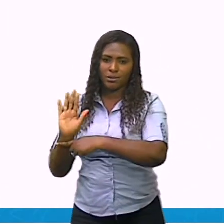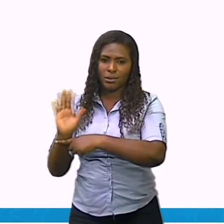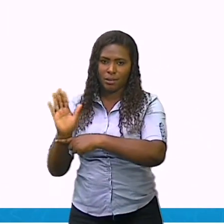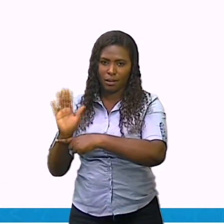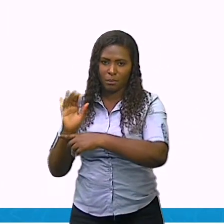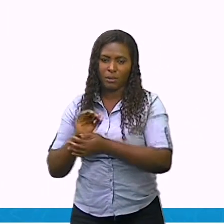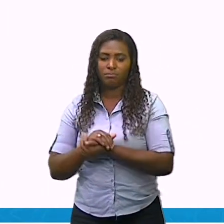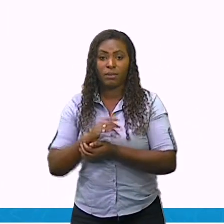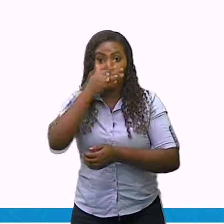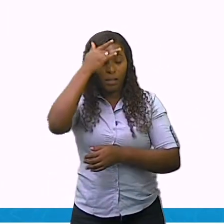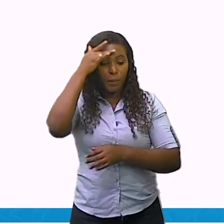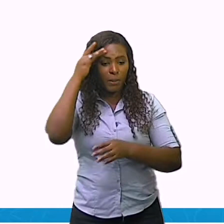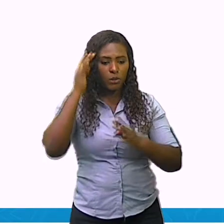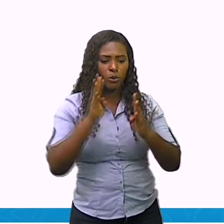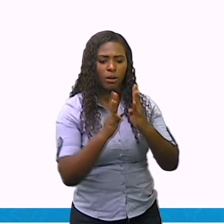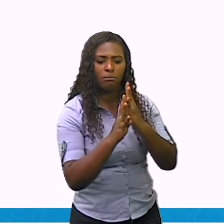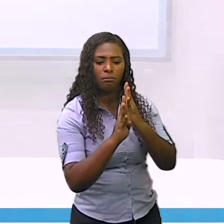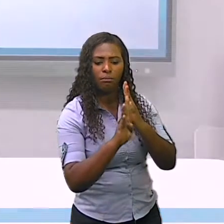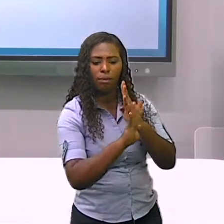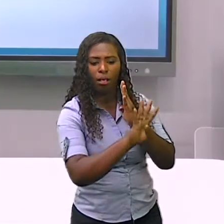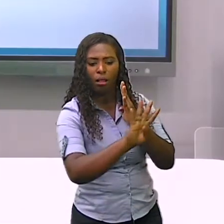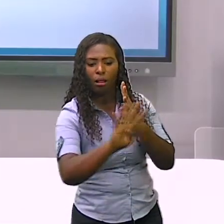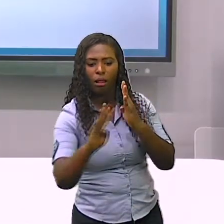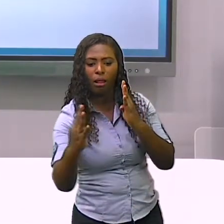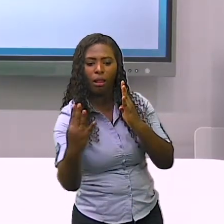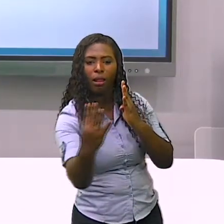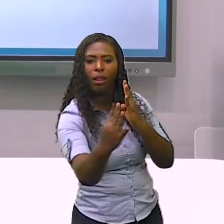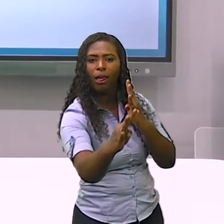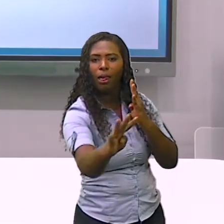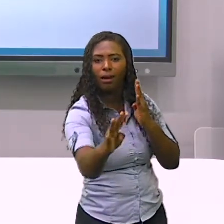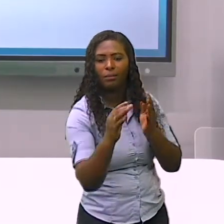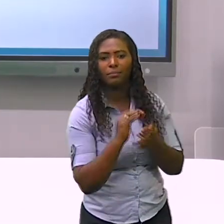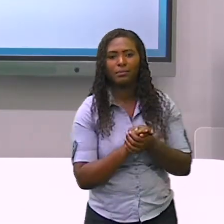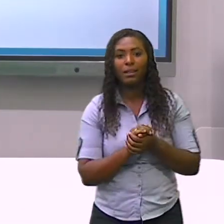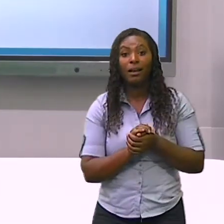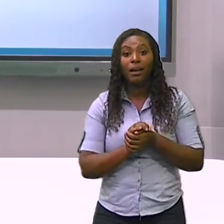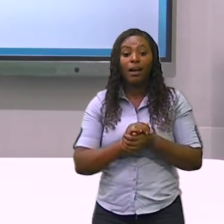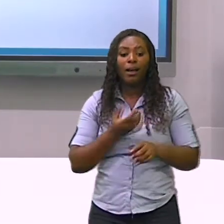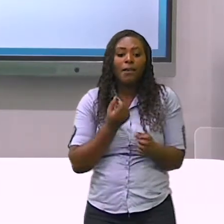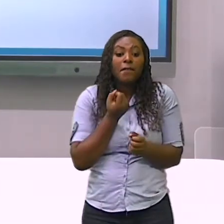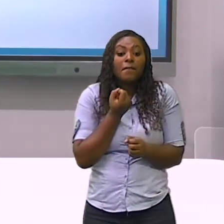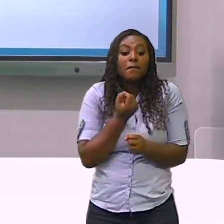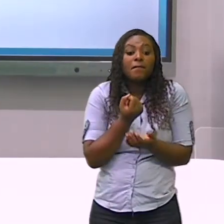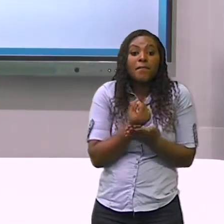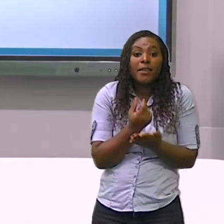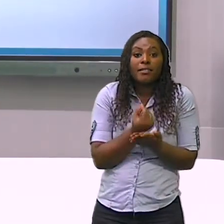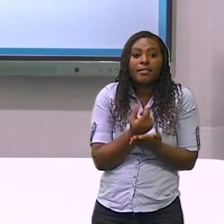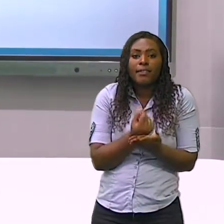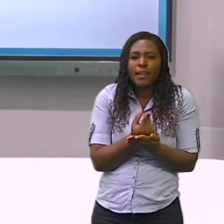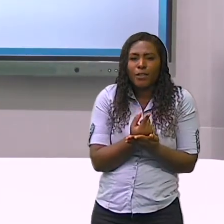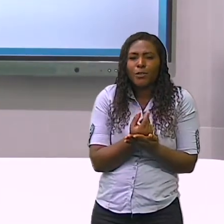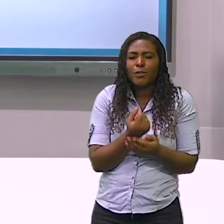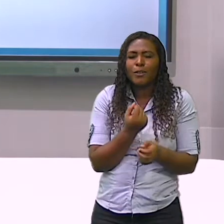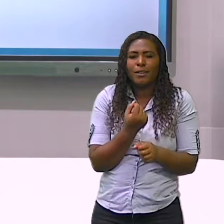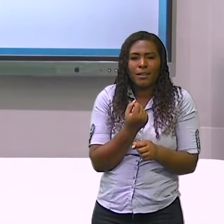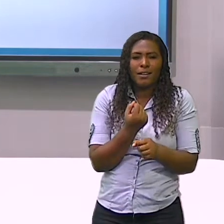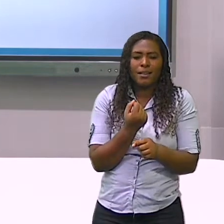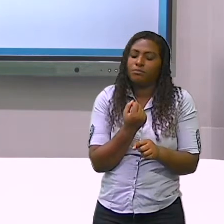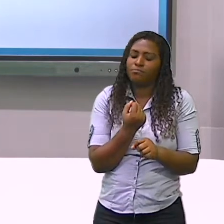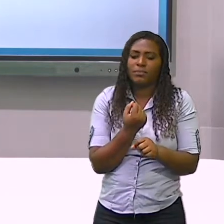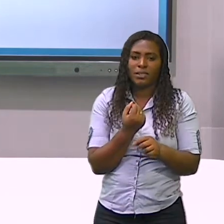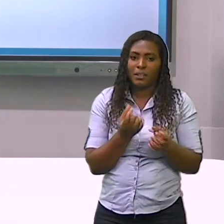o dono desse cinema vai arrecadar no final de uma sessão? Observe que